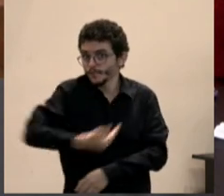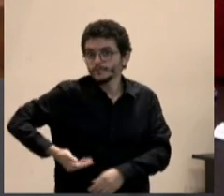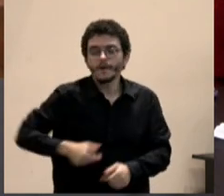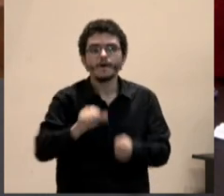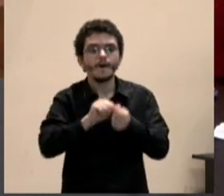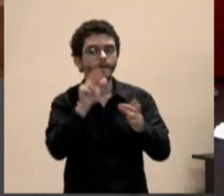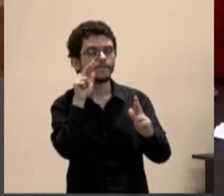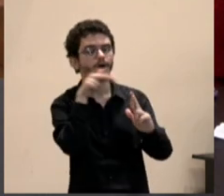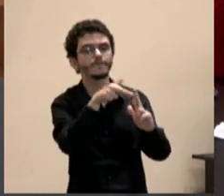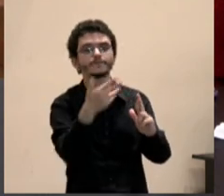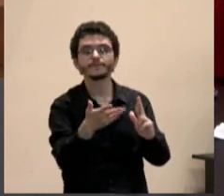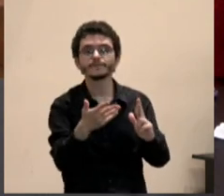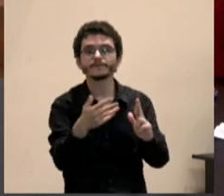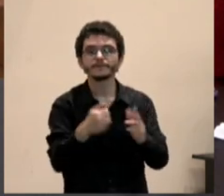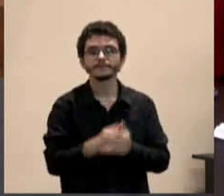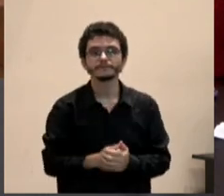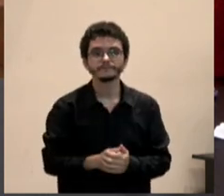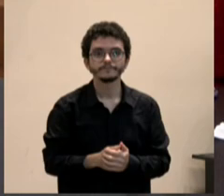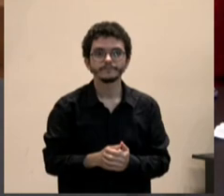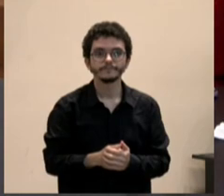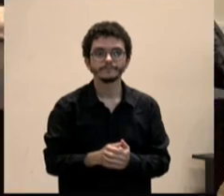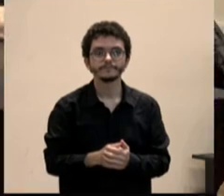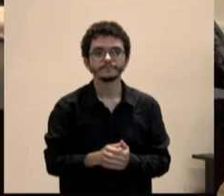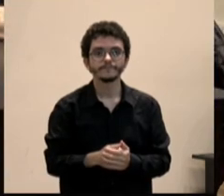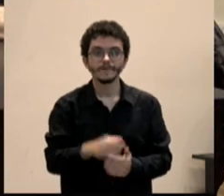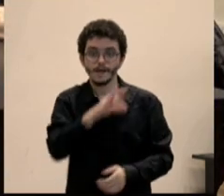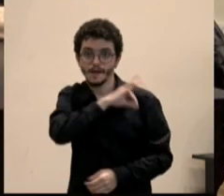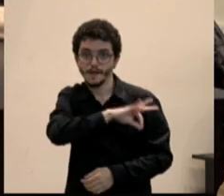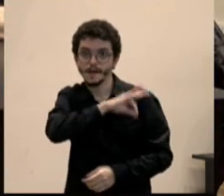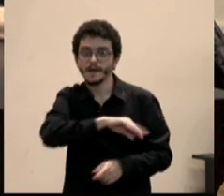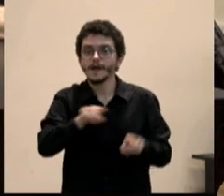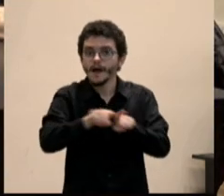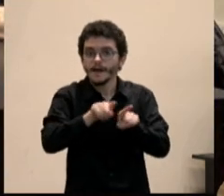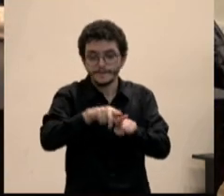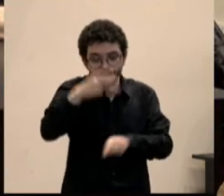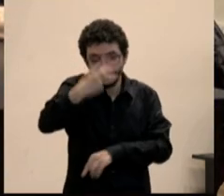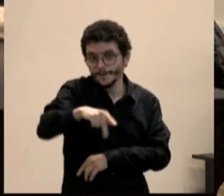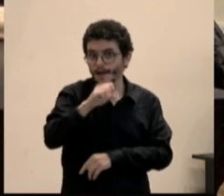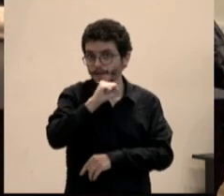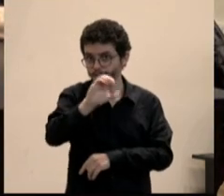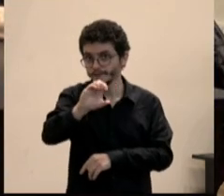a referência a teto de remuneração, inclusive Santa Catarina.